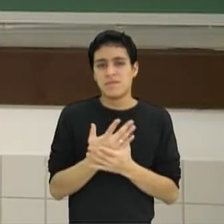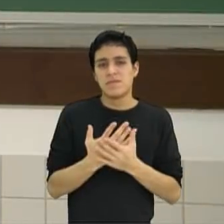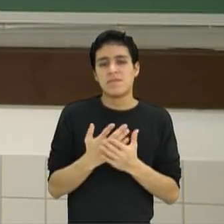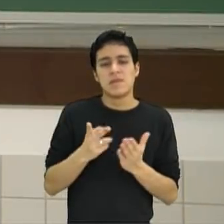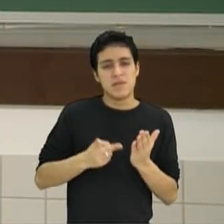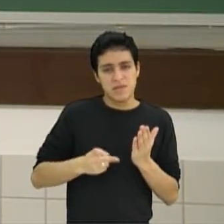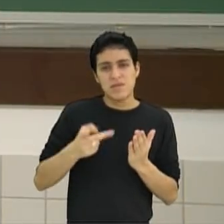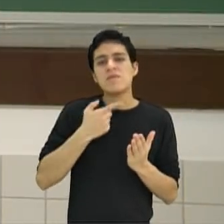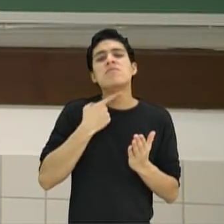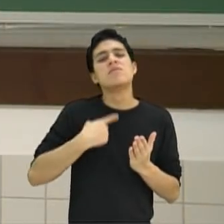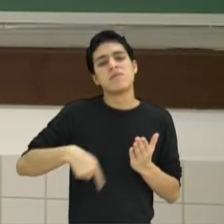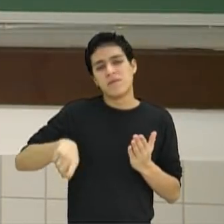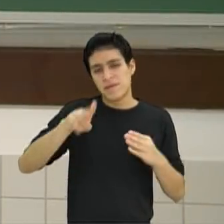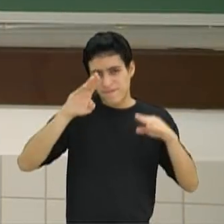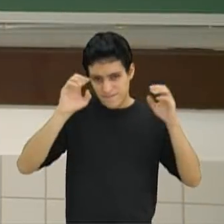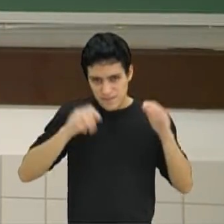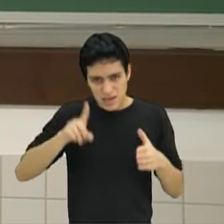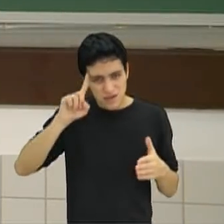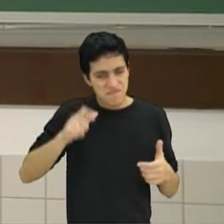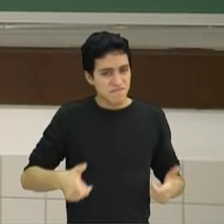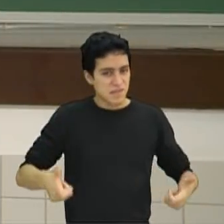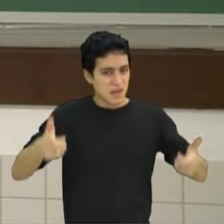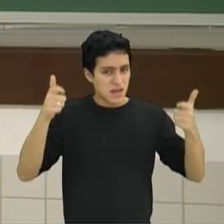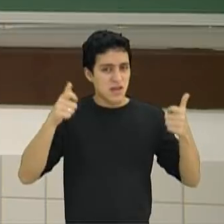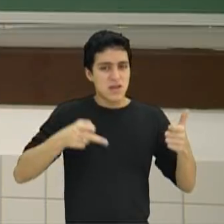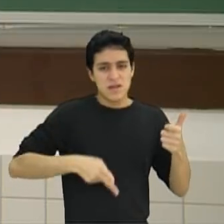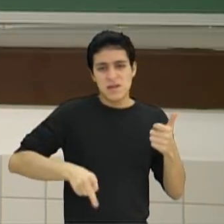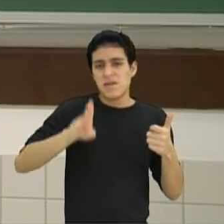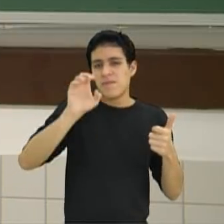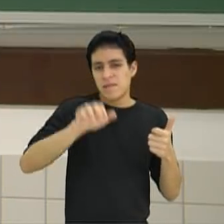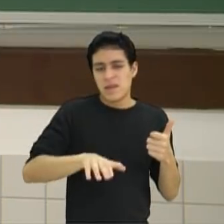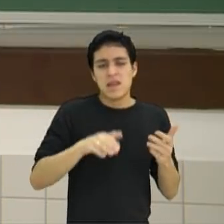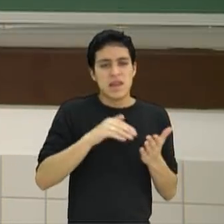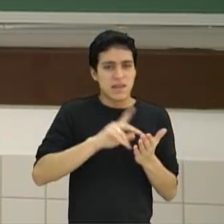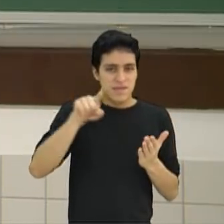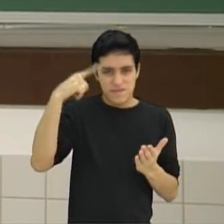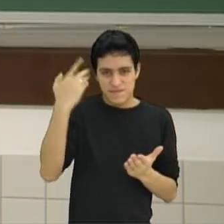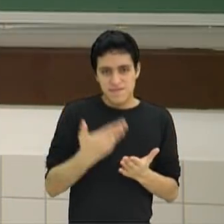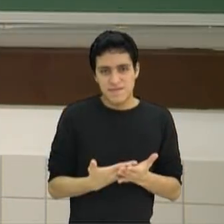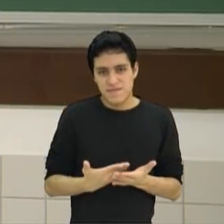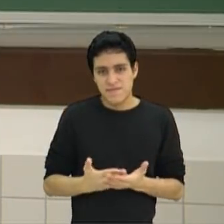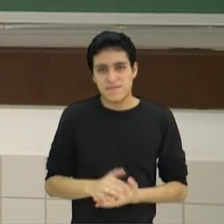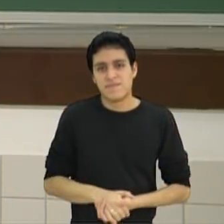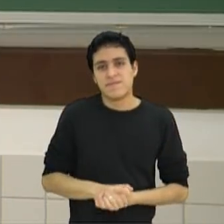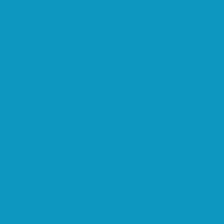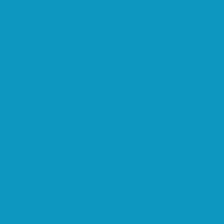Continuo desejando para você dias melhores, continue bem e até a próxima.